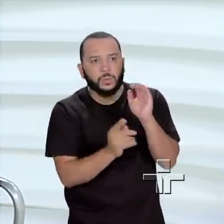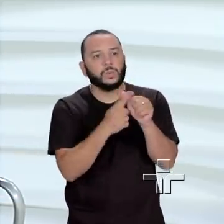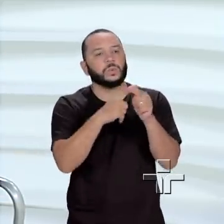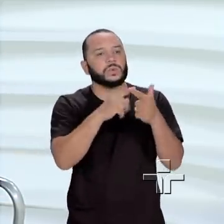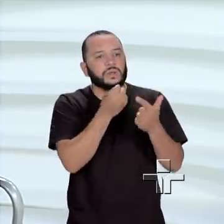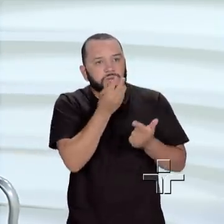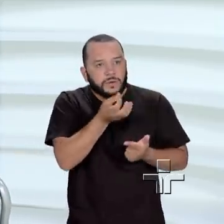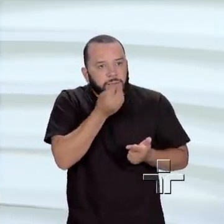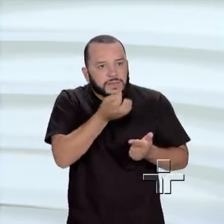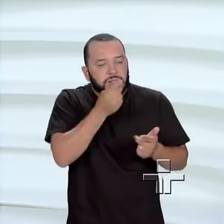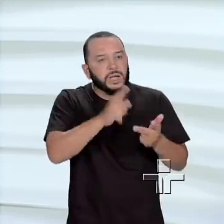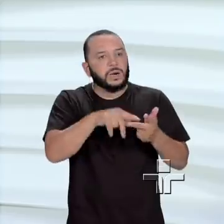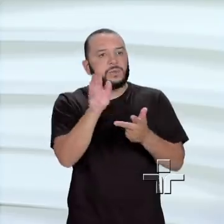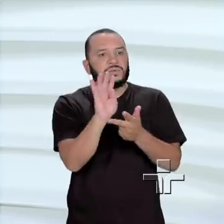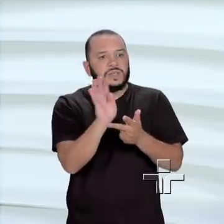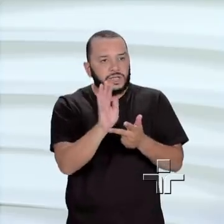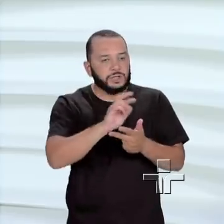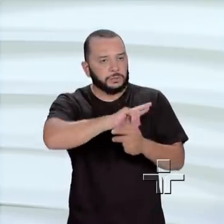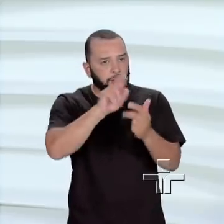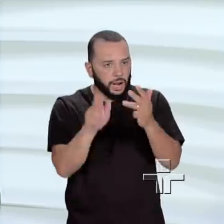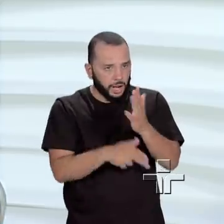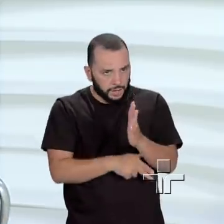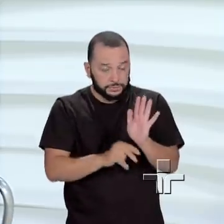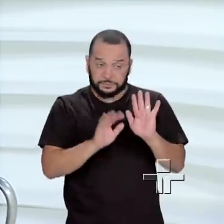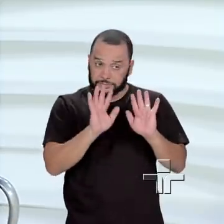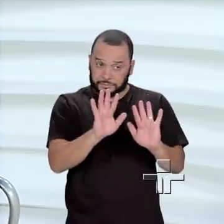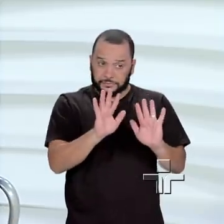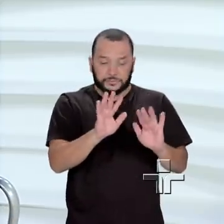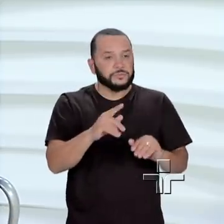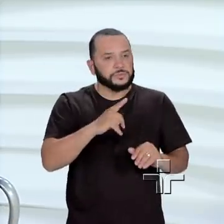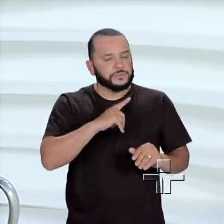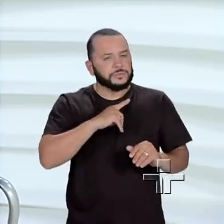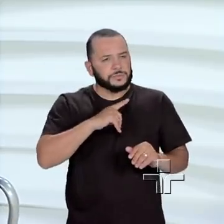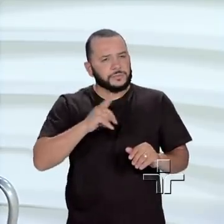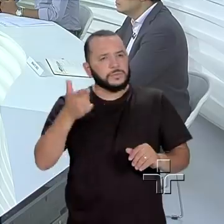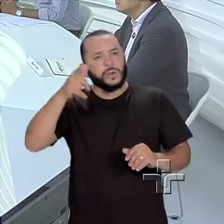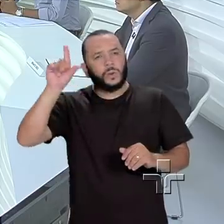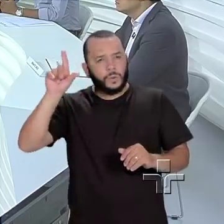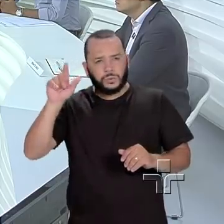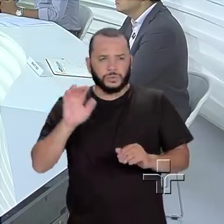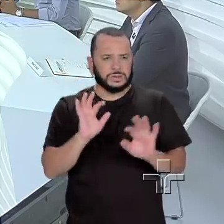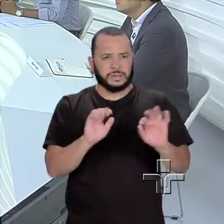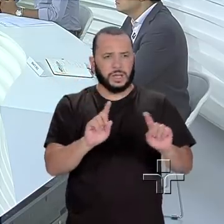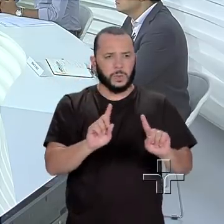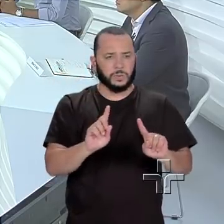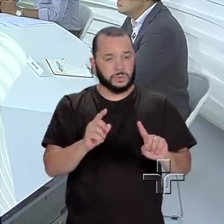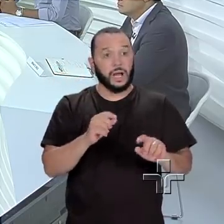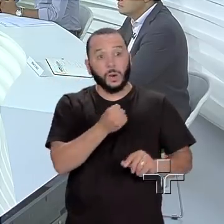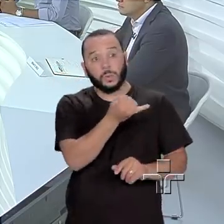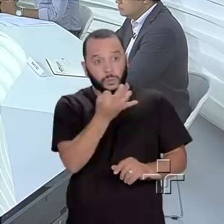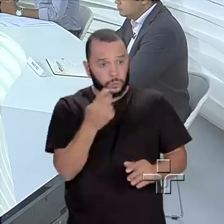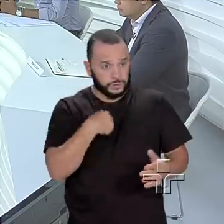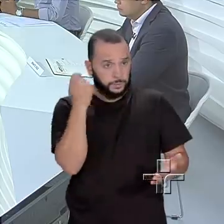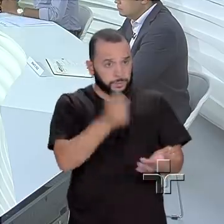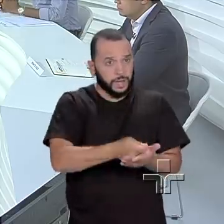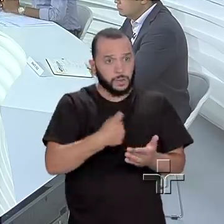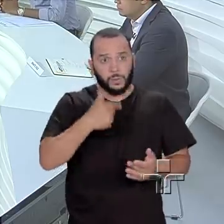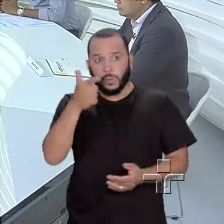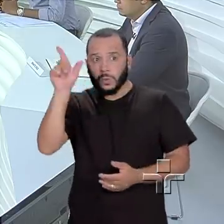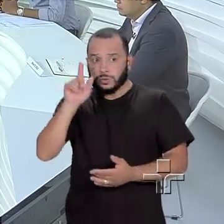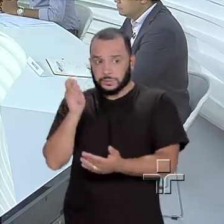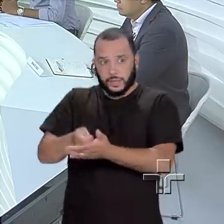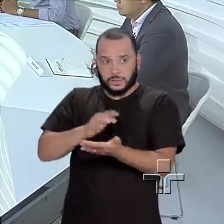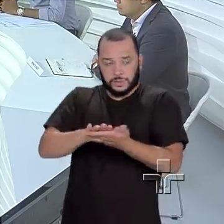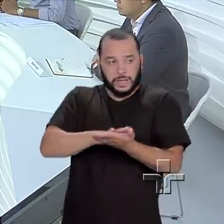for, que tem viabilidade. Para muitos outros tipos de coisa, não. Então, claramente, por exemplo, você